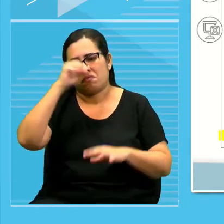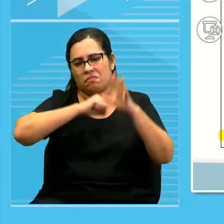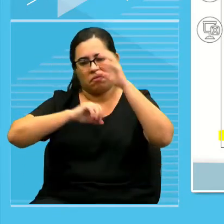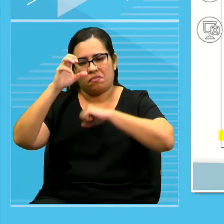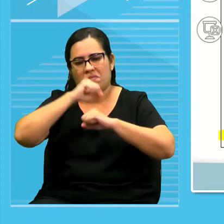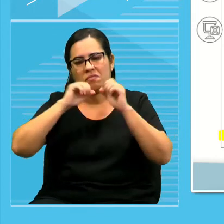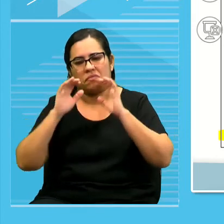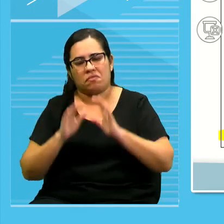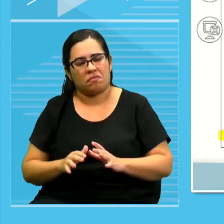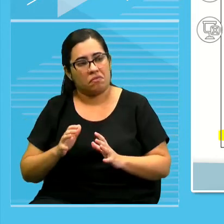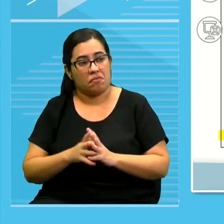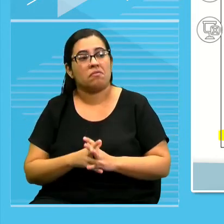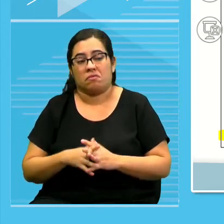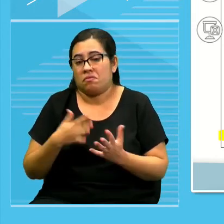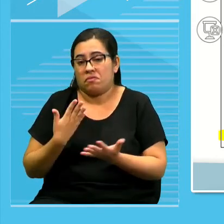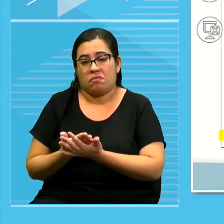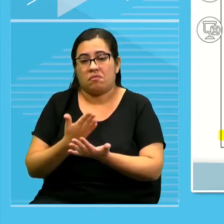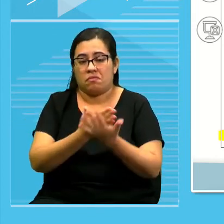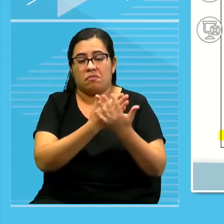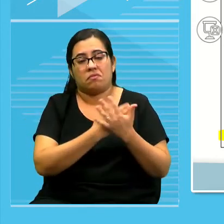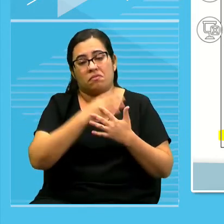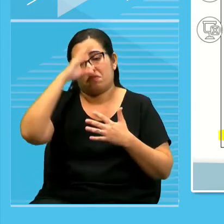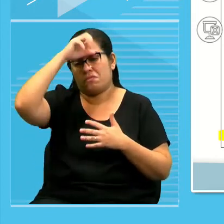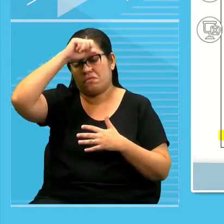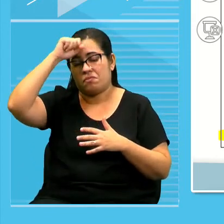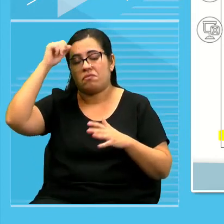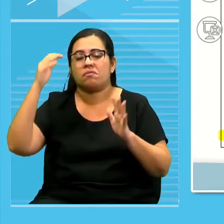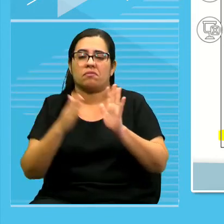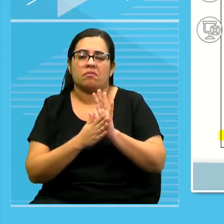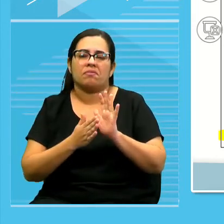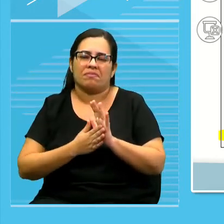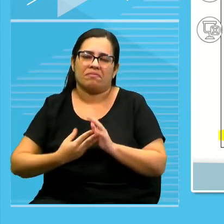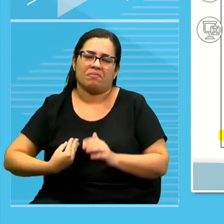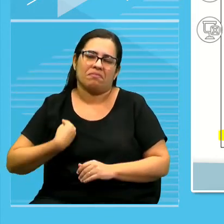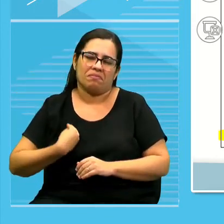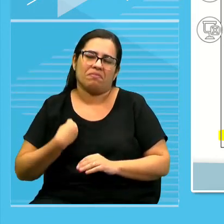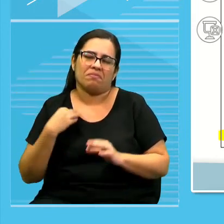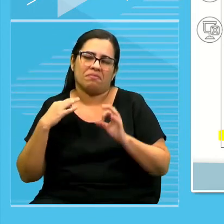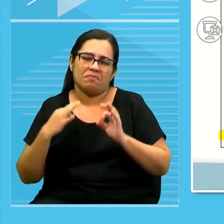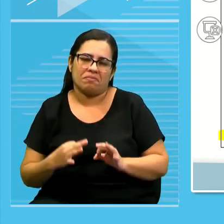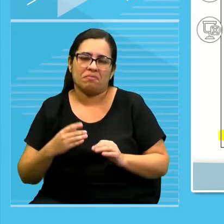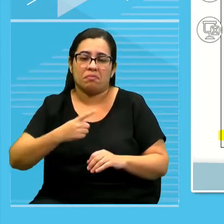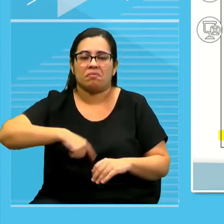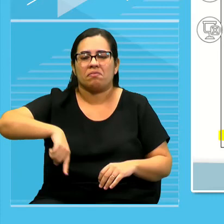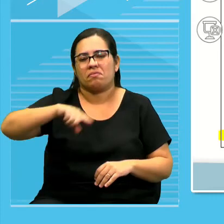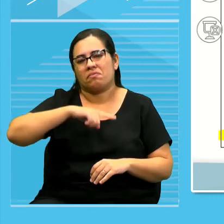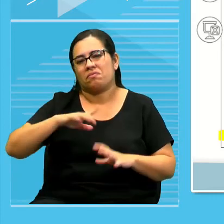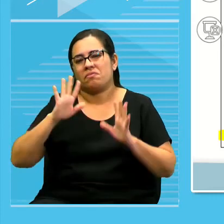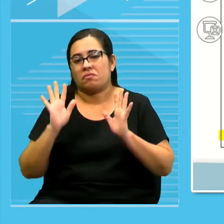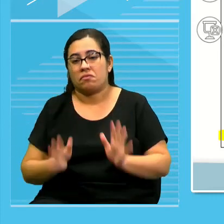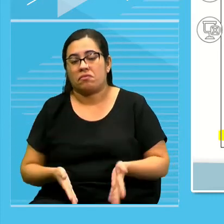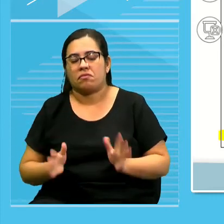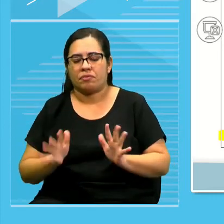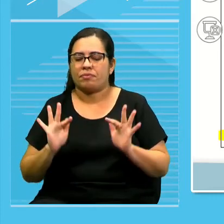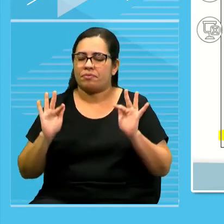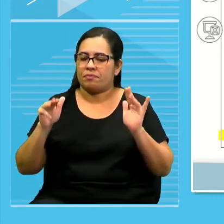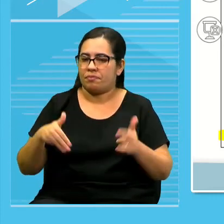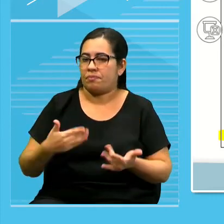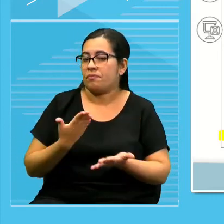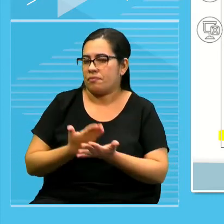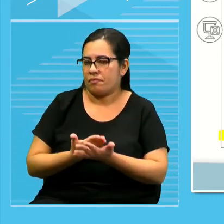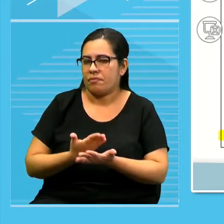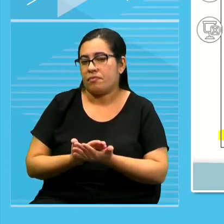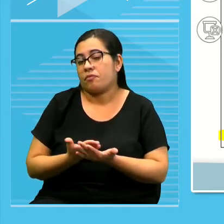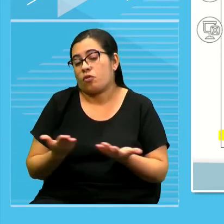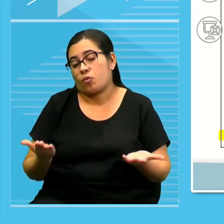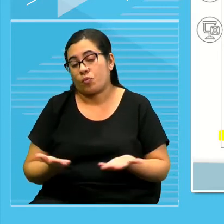discutindo aqui nas nossas aulas de projeto de vida é isso então nós estamos aqui chegando ao final da